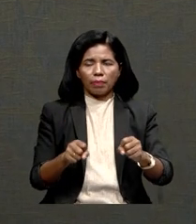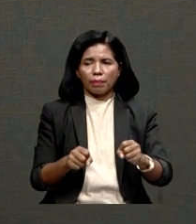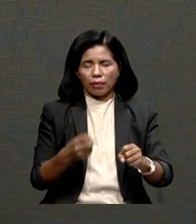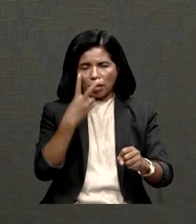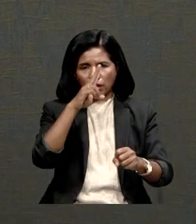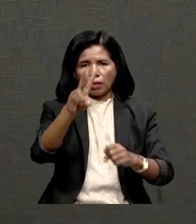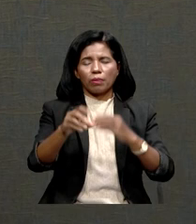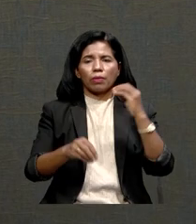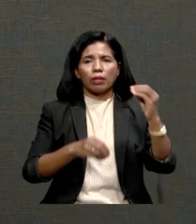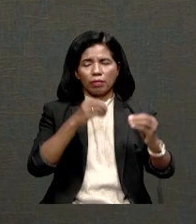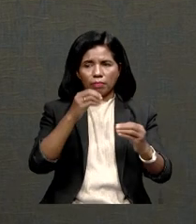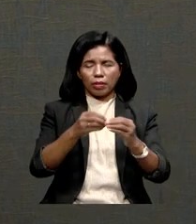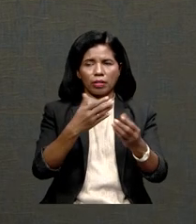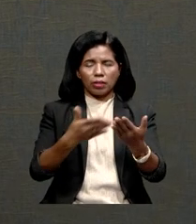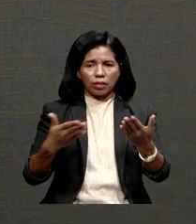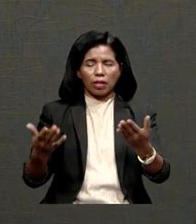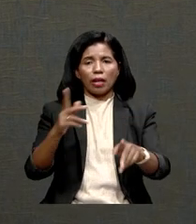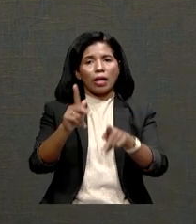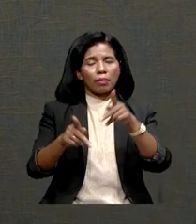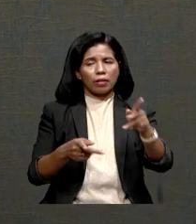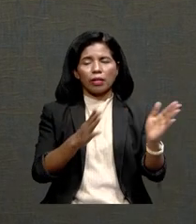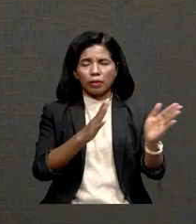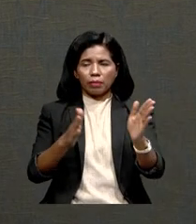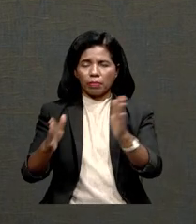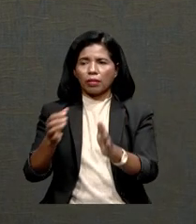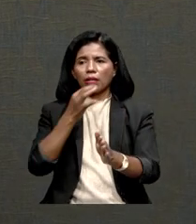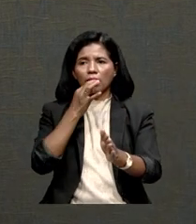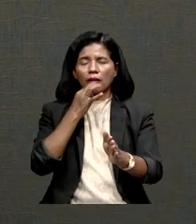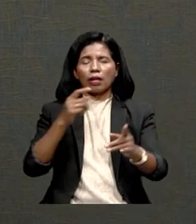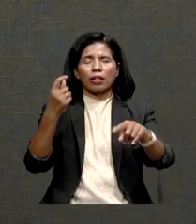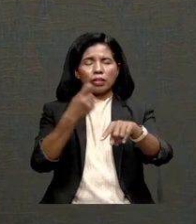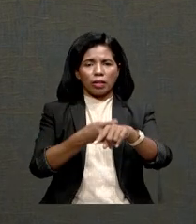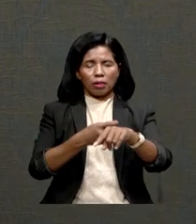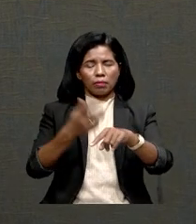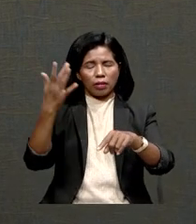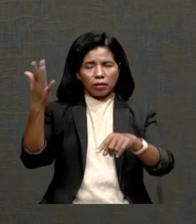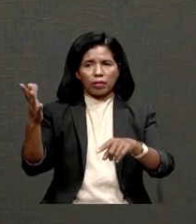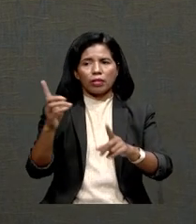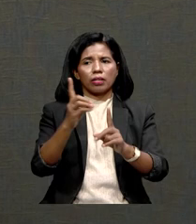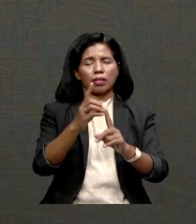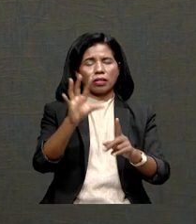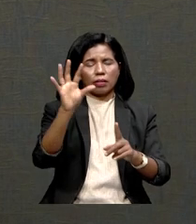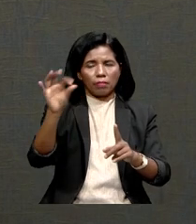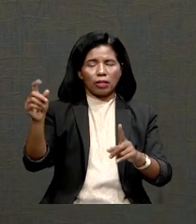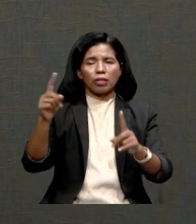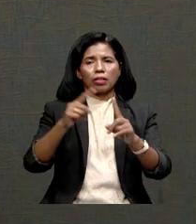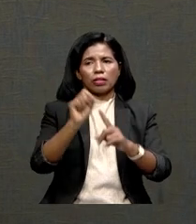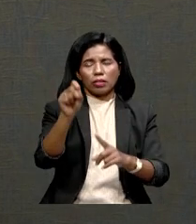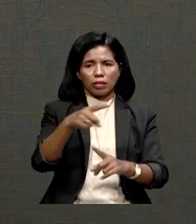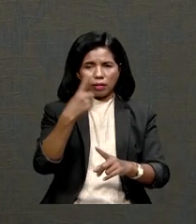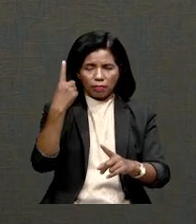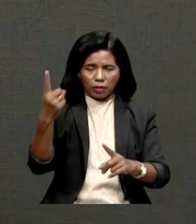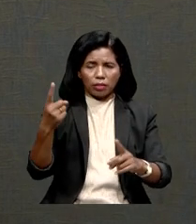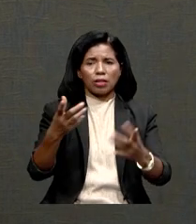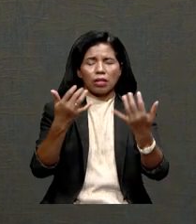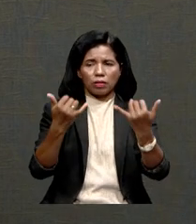ba Emanebe a tu prepara Hahamba momento Eneval, Liliu dia 9 ou dia 11 e